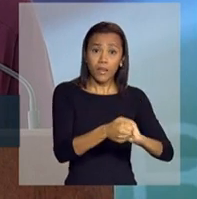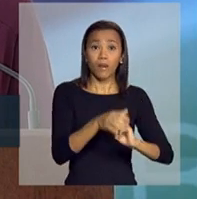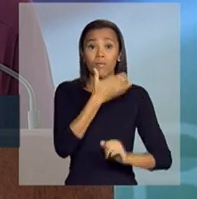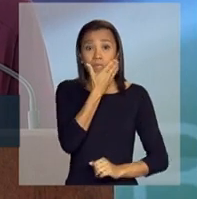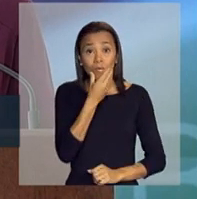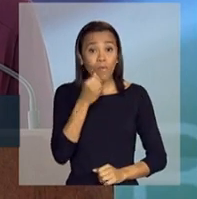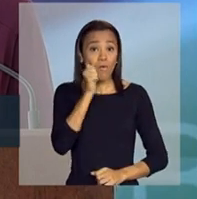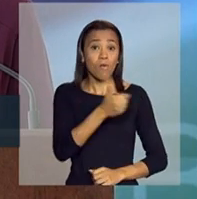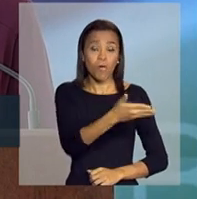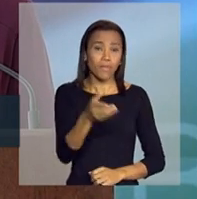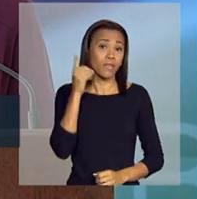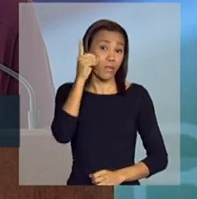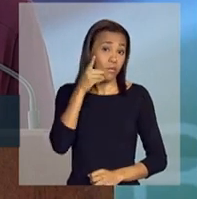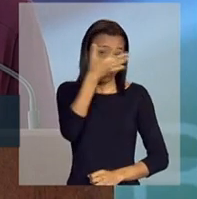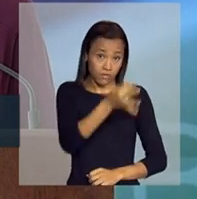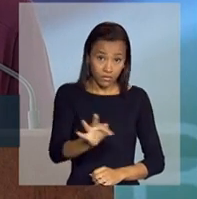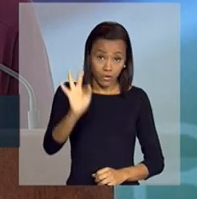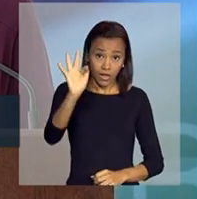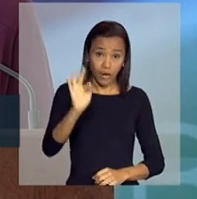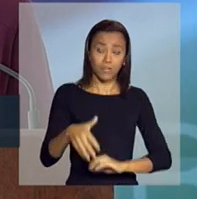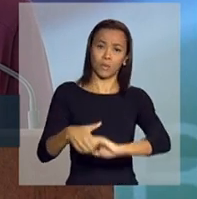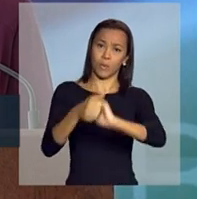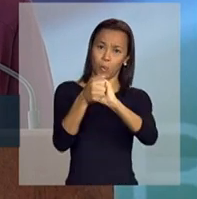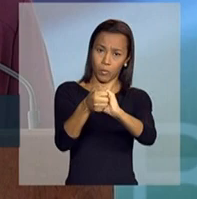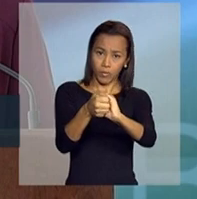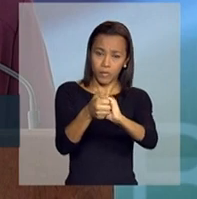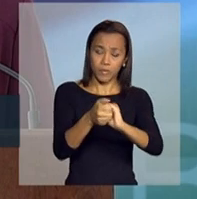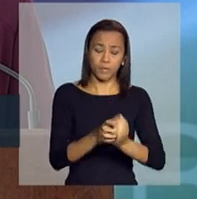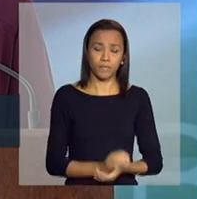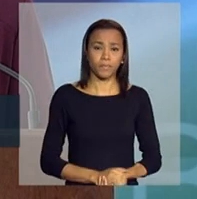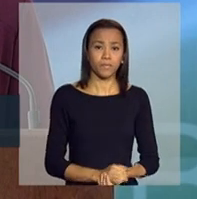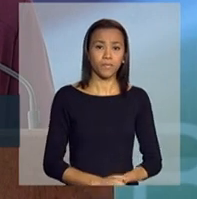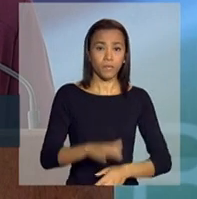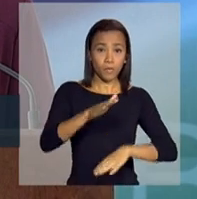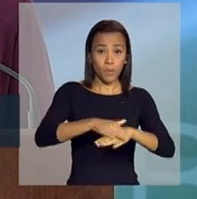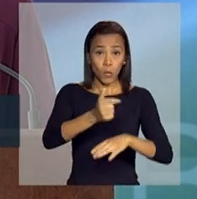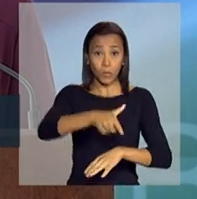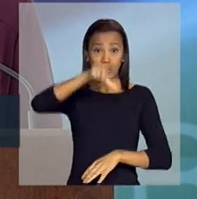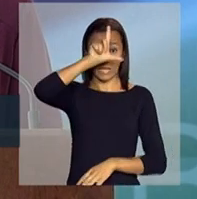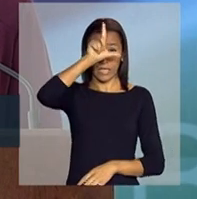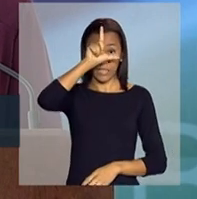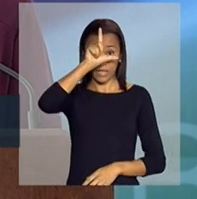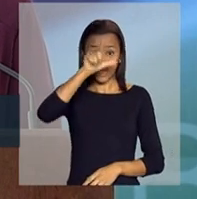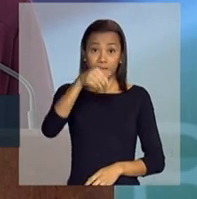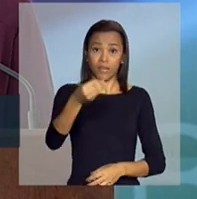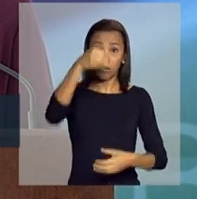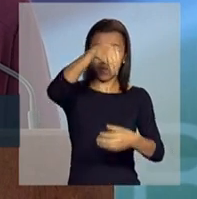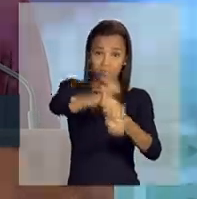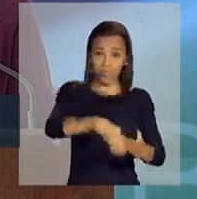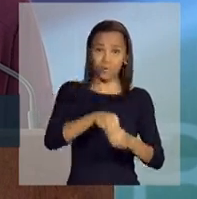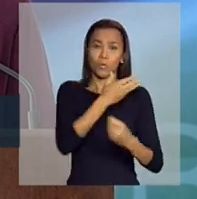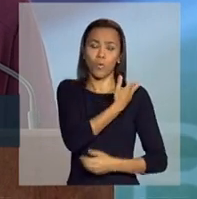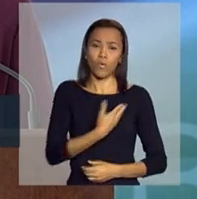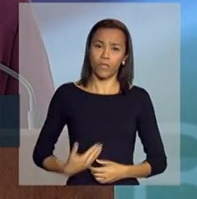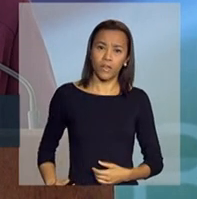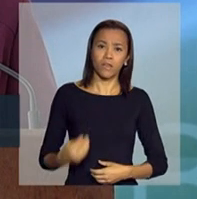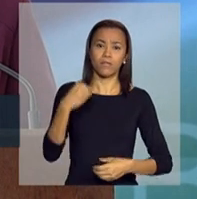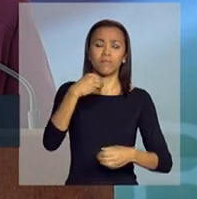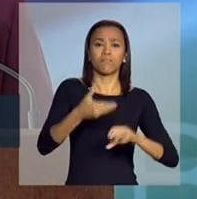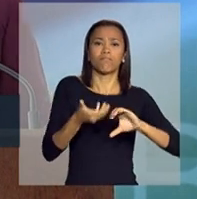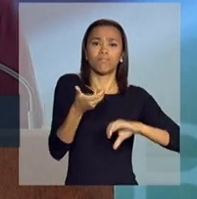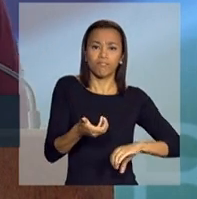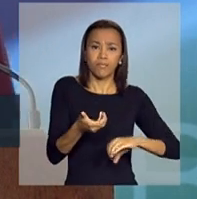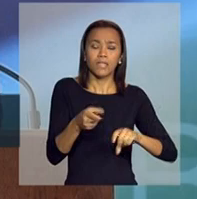os senhores deputados federais, cumprimentando o líder Arlindo Chinaglia, líder do governo na Câmara dos